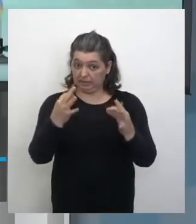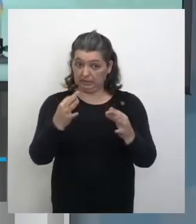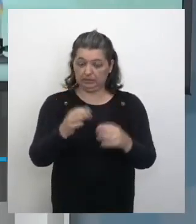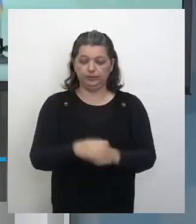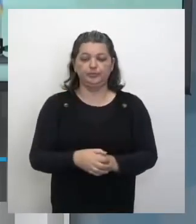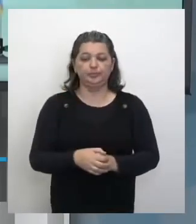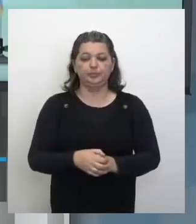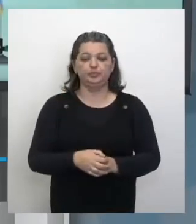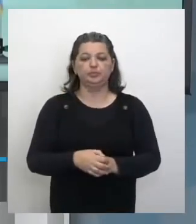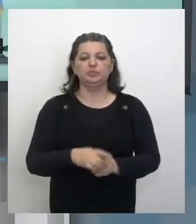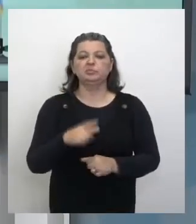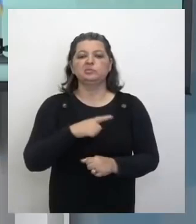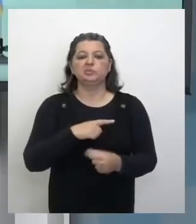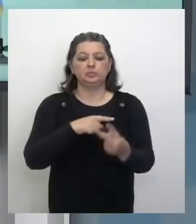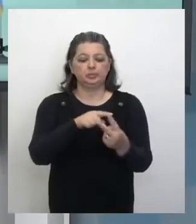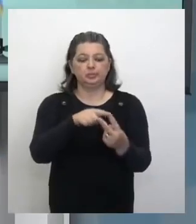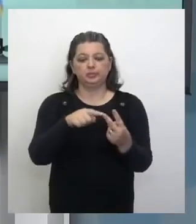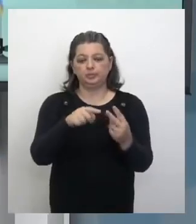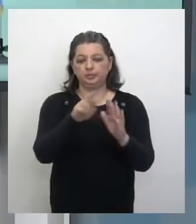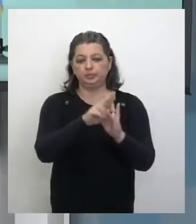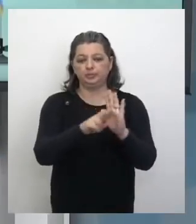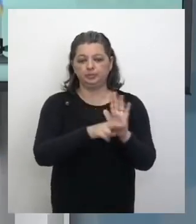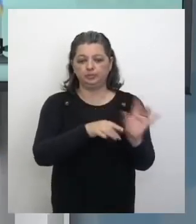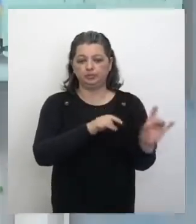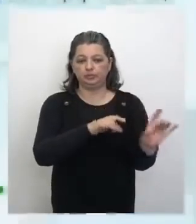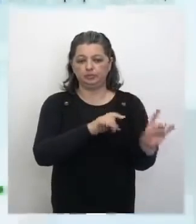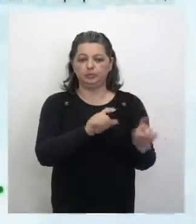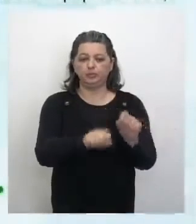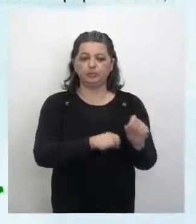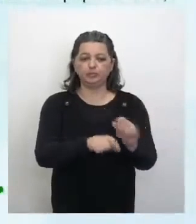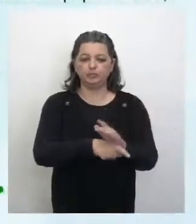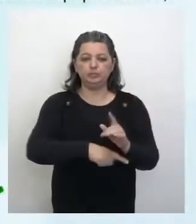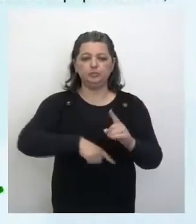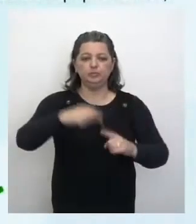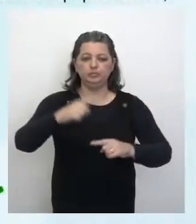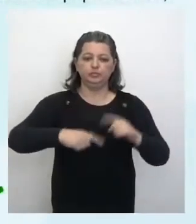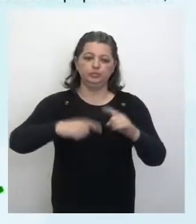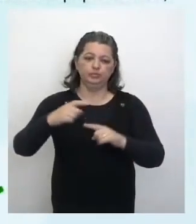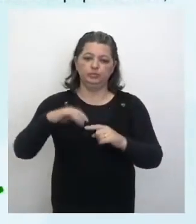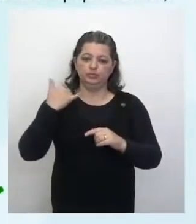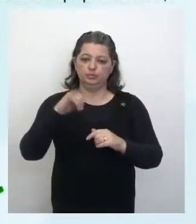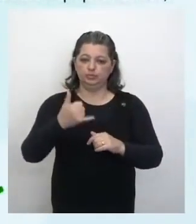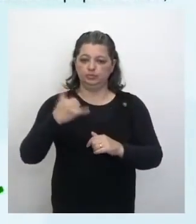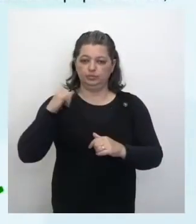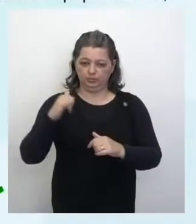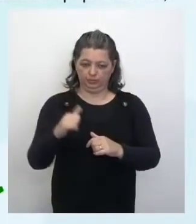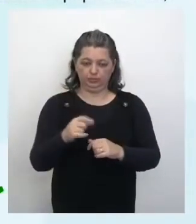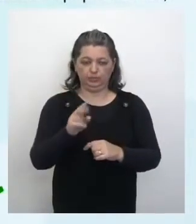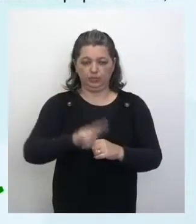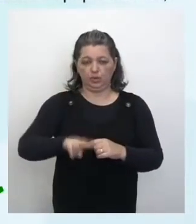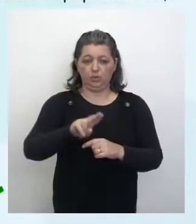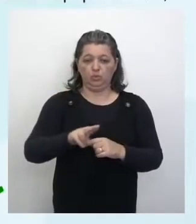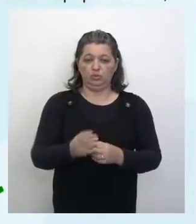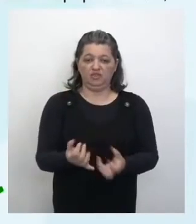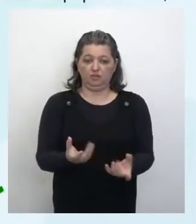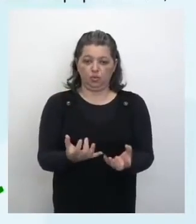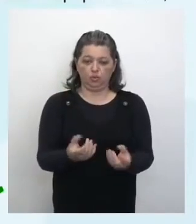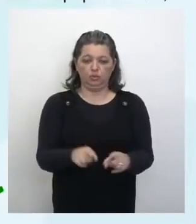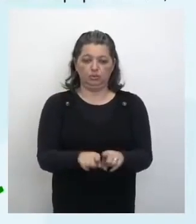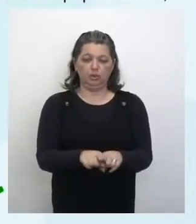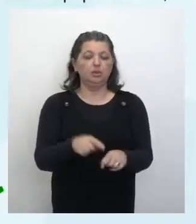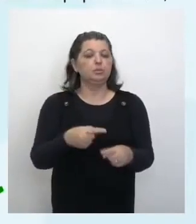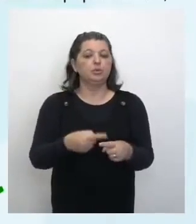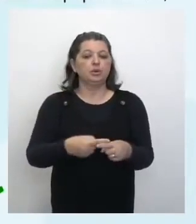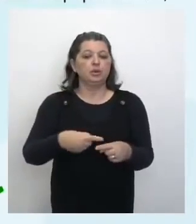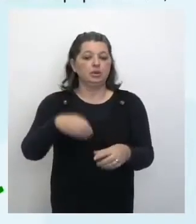eu tenho 2 regras específicas para equipamento elétrico e para a utilização de fogo. Porque no